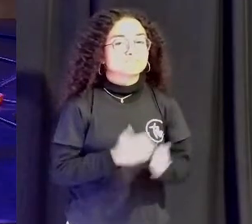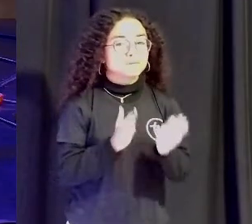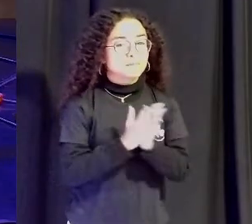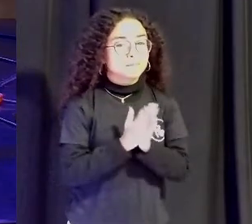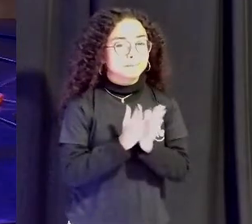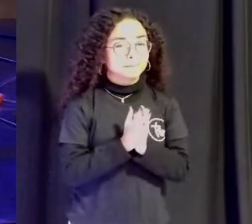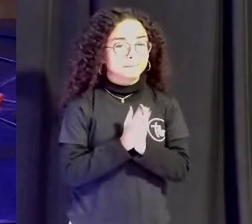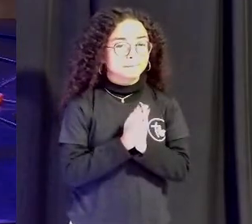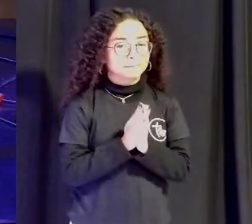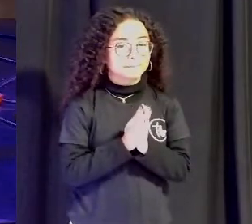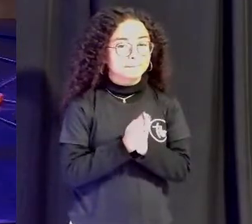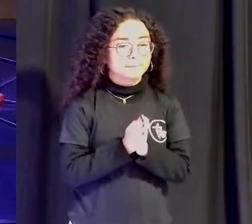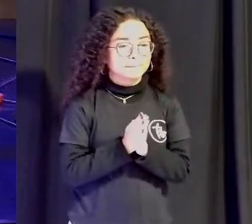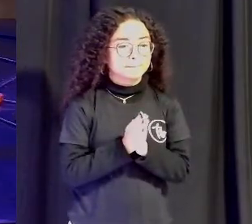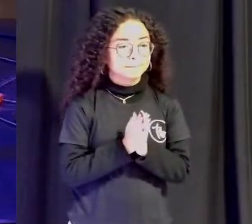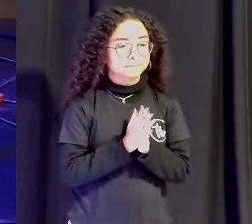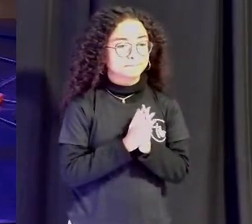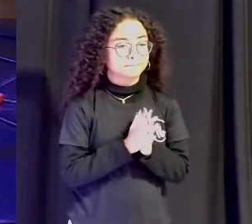Vamos orar.